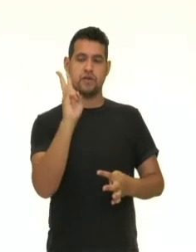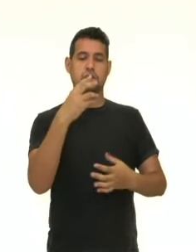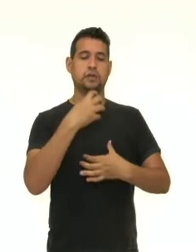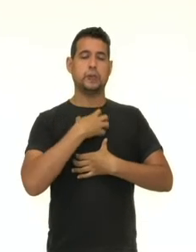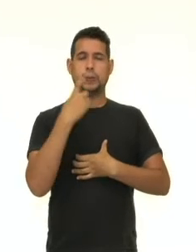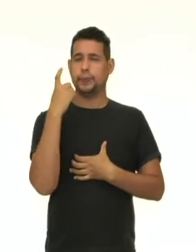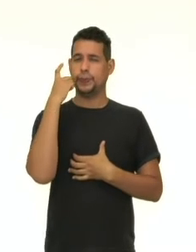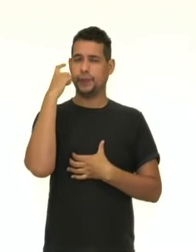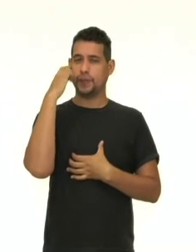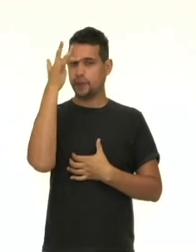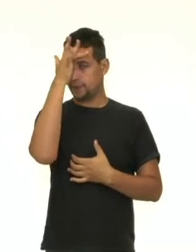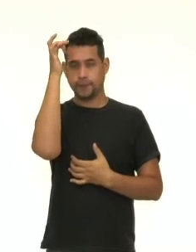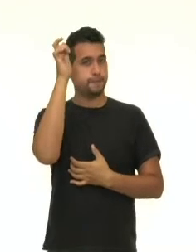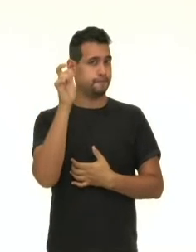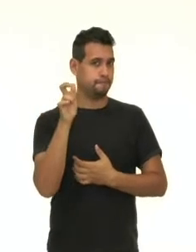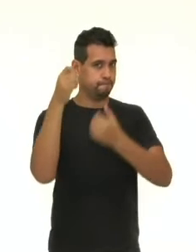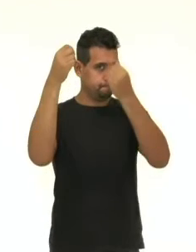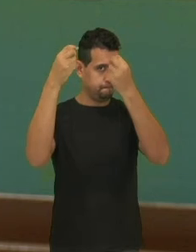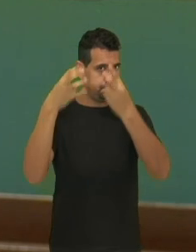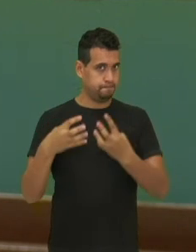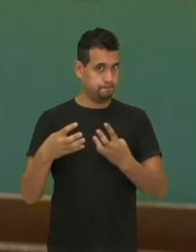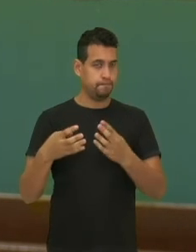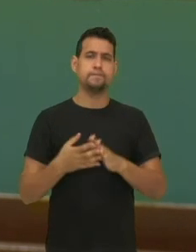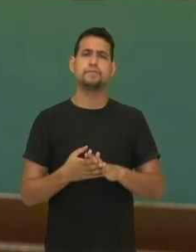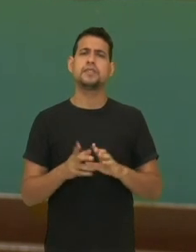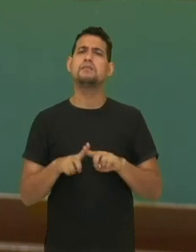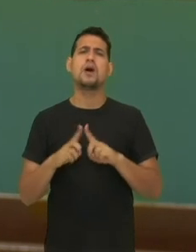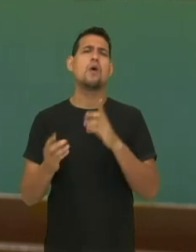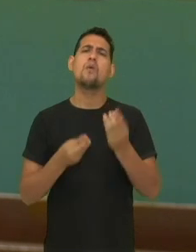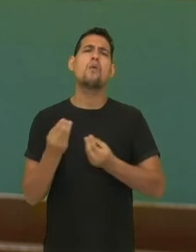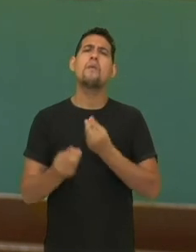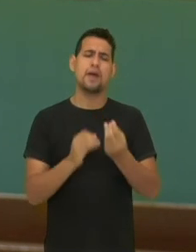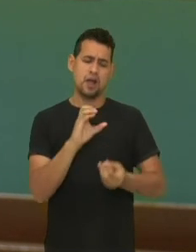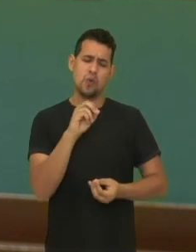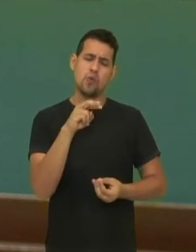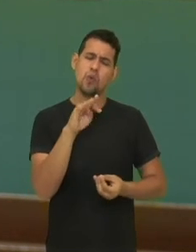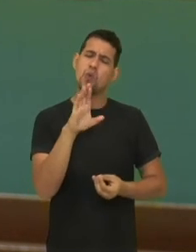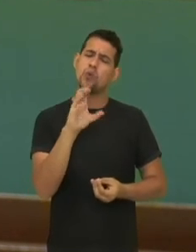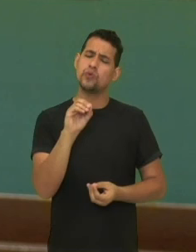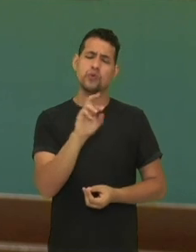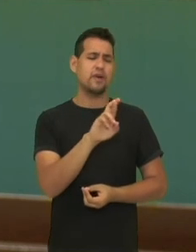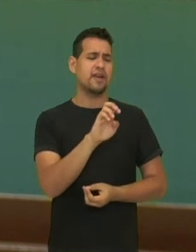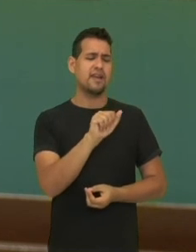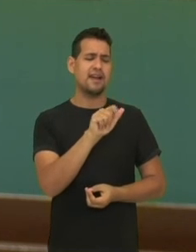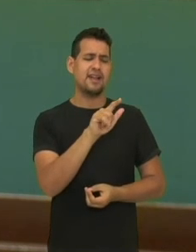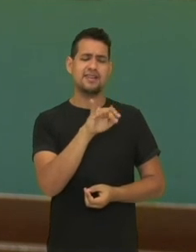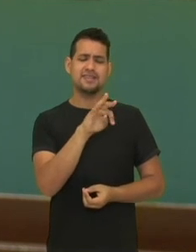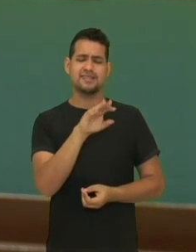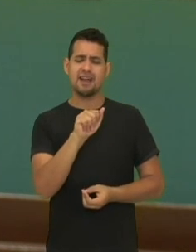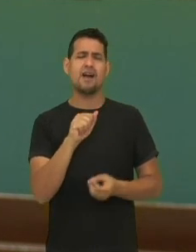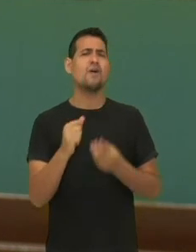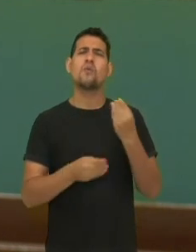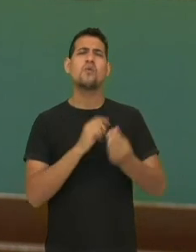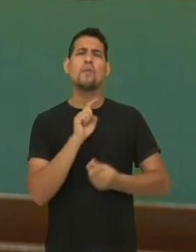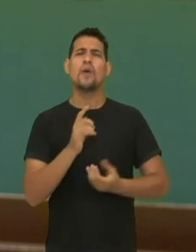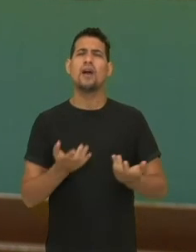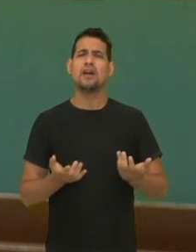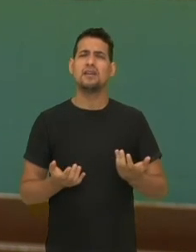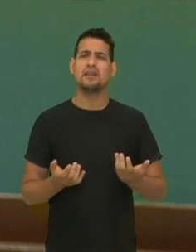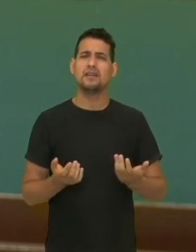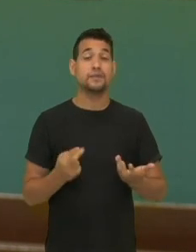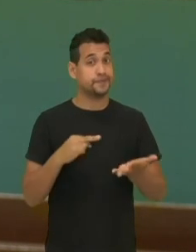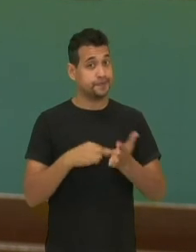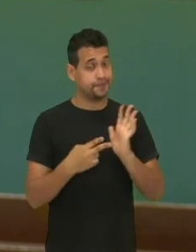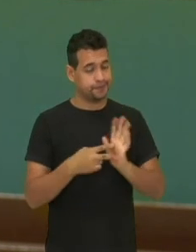das personagens narradas. E como era o conto realista, professor? O conto realista é,